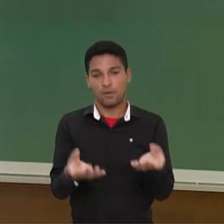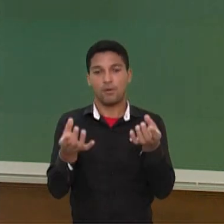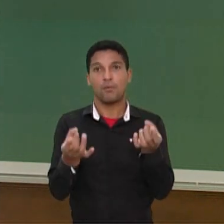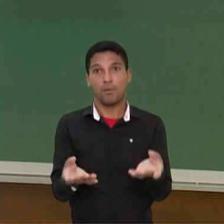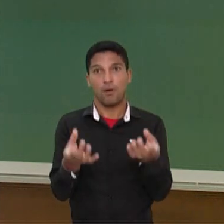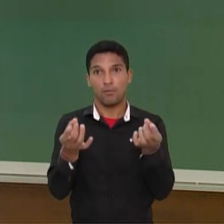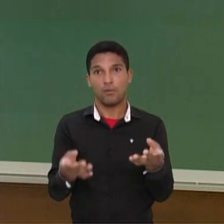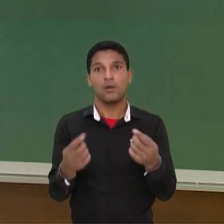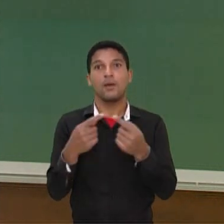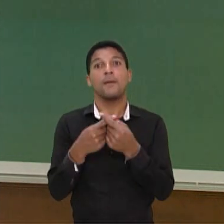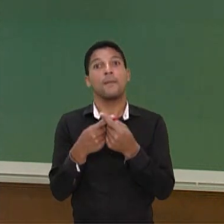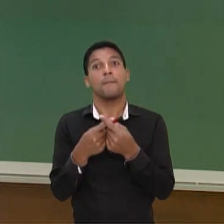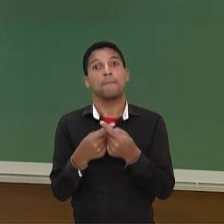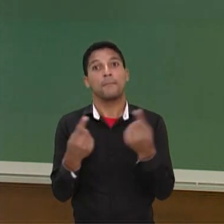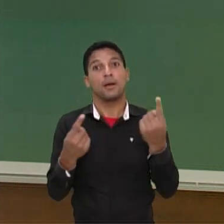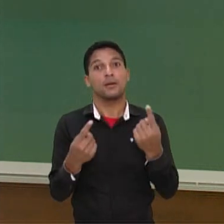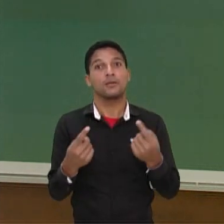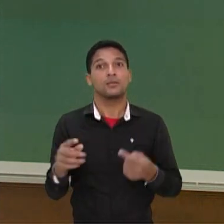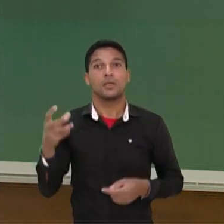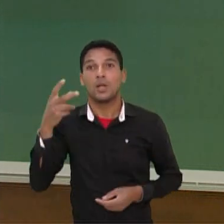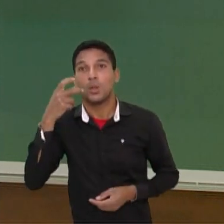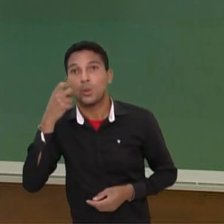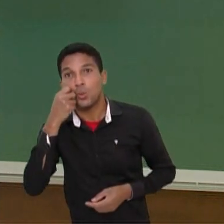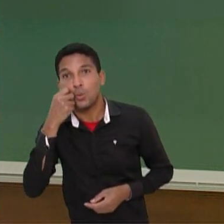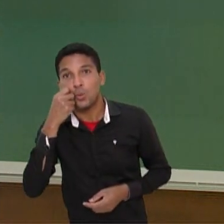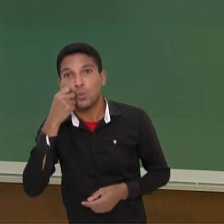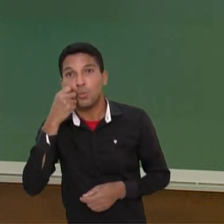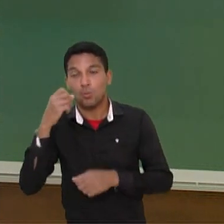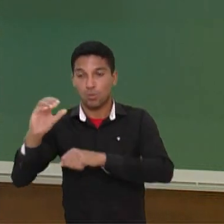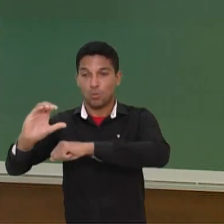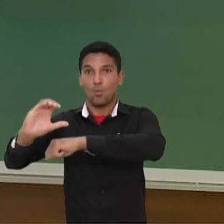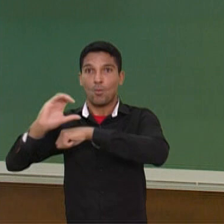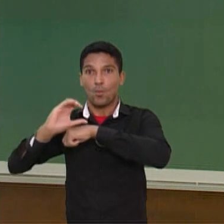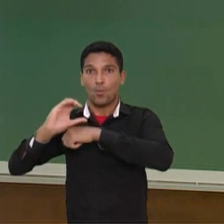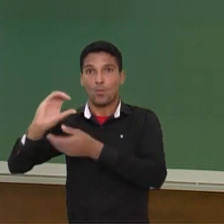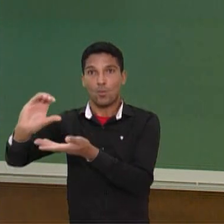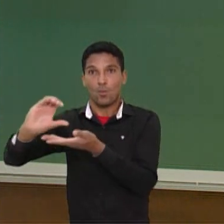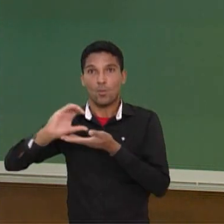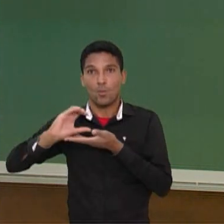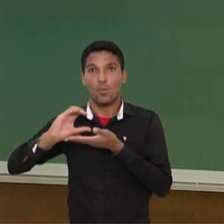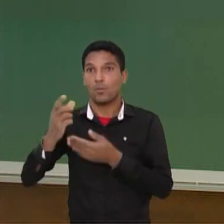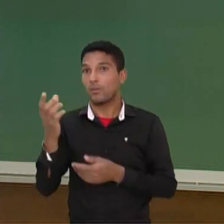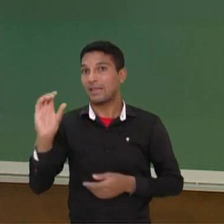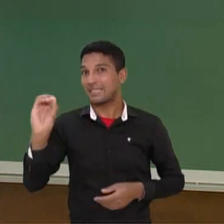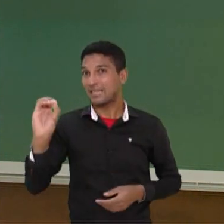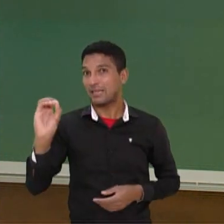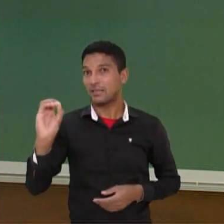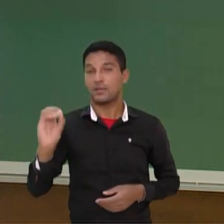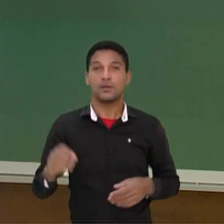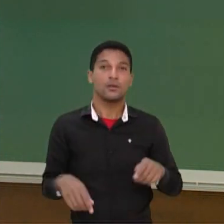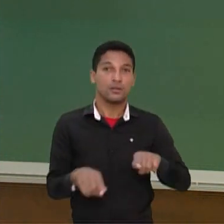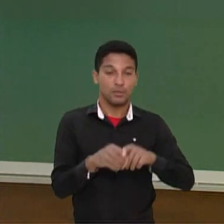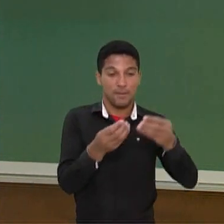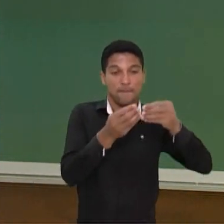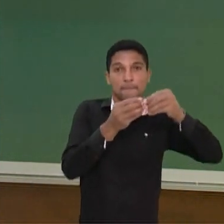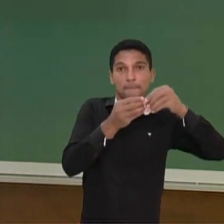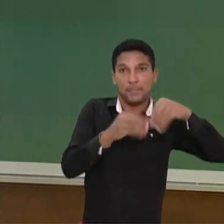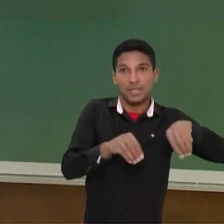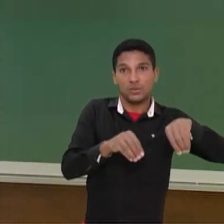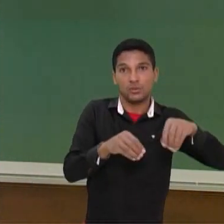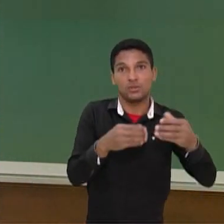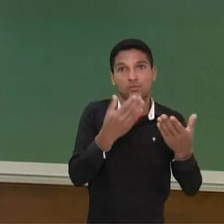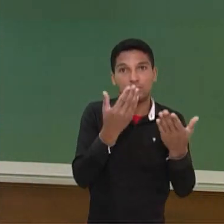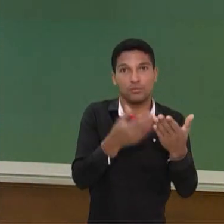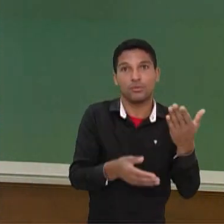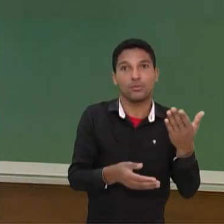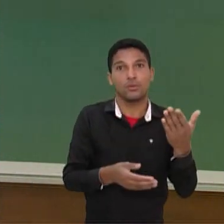nem prejuízo, o nosso lucro, entre aspas, é igual a zero. Ou seja, pega a tua função, dada lá em cima inicialmente, igual a